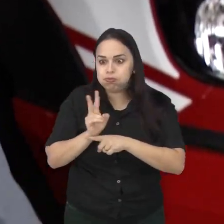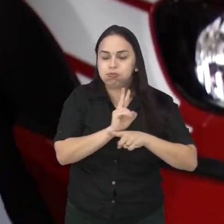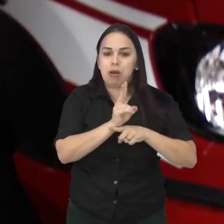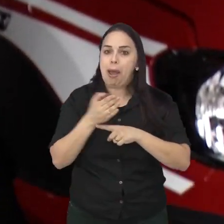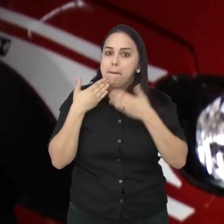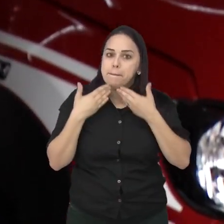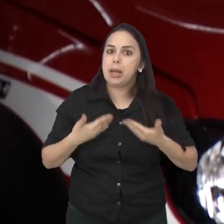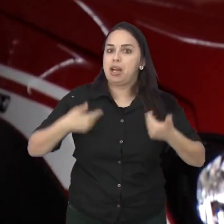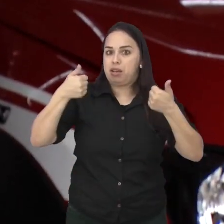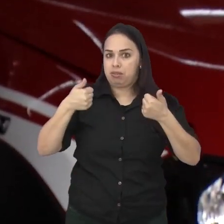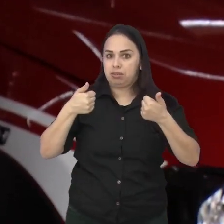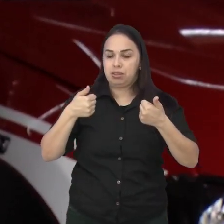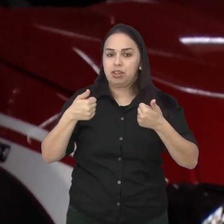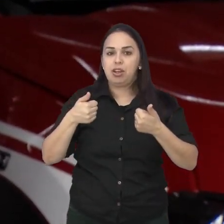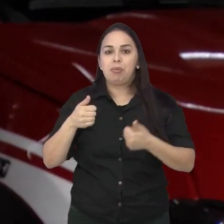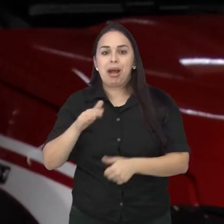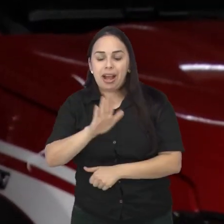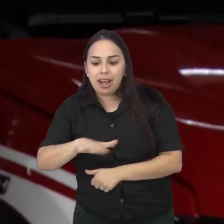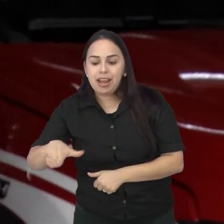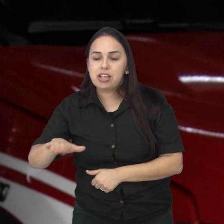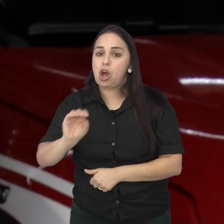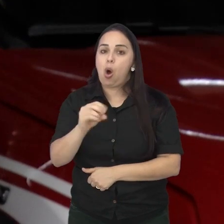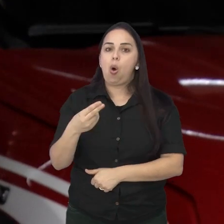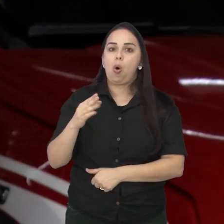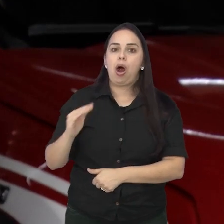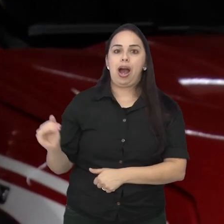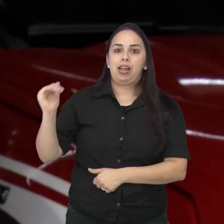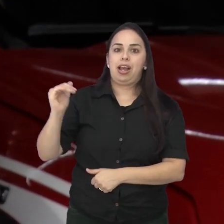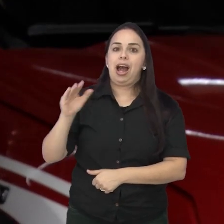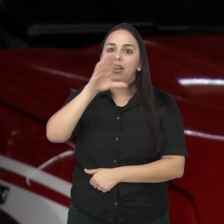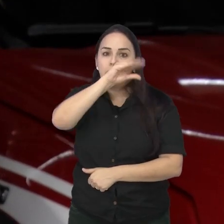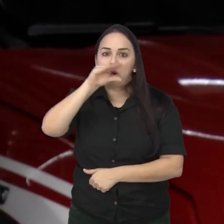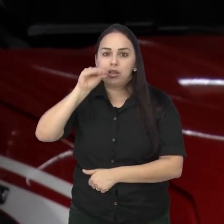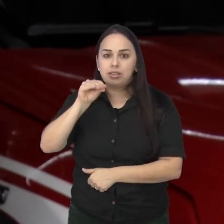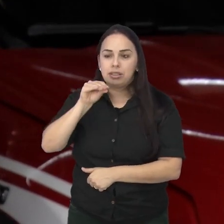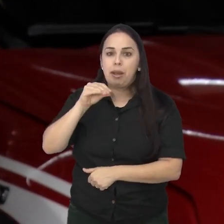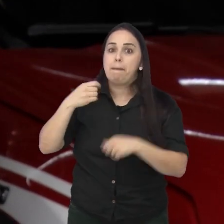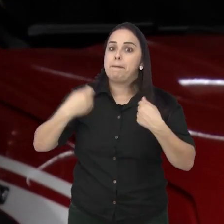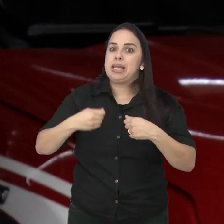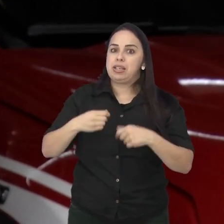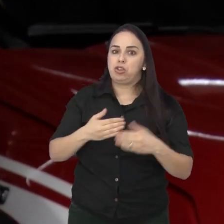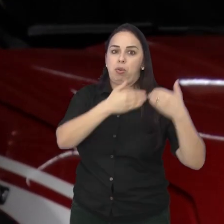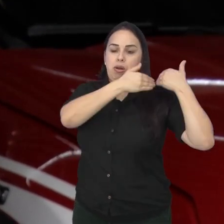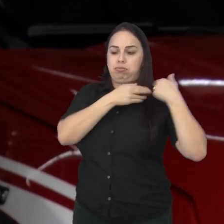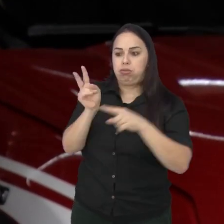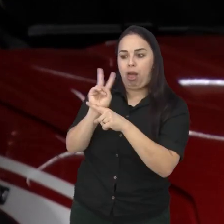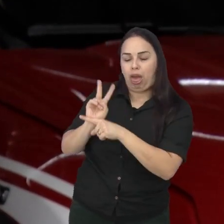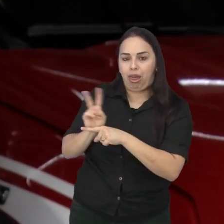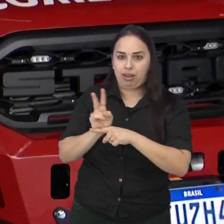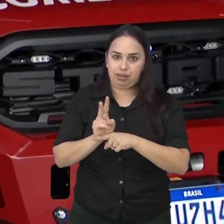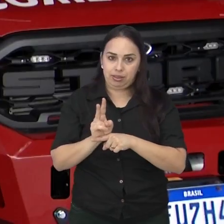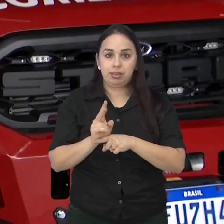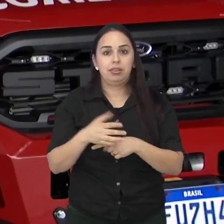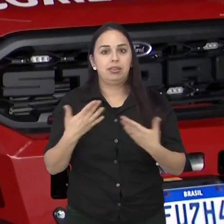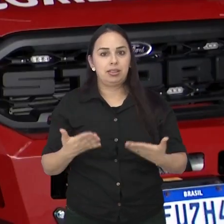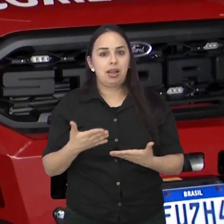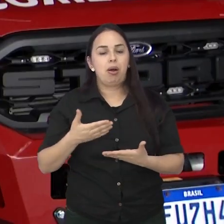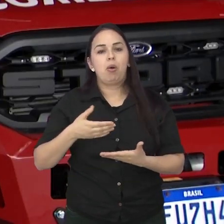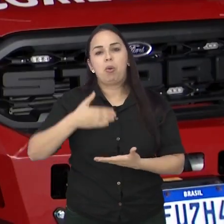Em hipótese alguma, uma criança ou até mesmo adolescente pode ficar sem a supervisão de um adulto. O Corpo